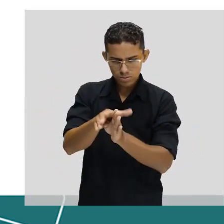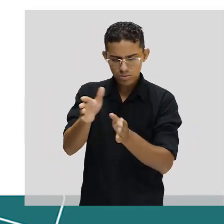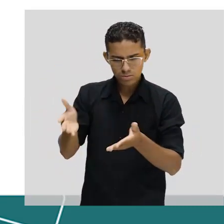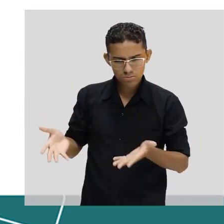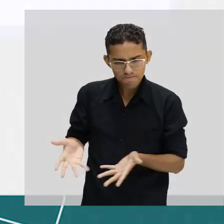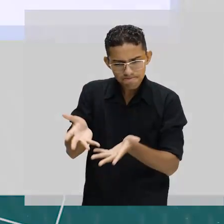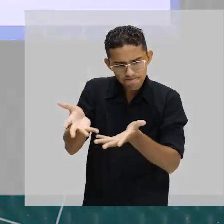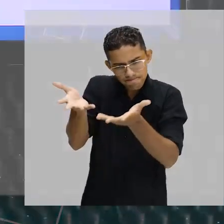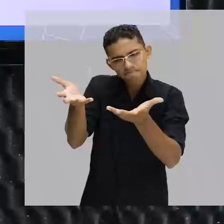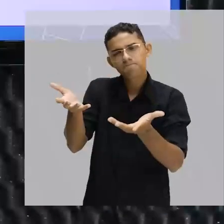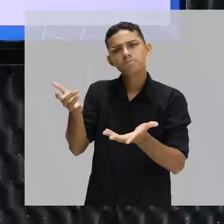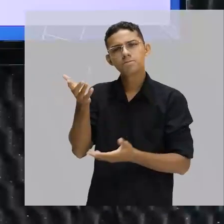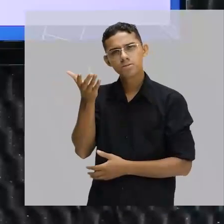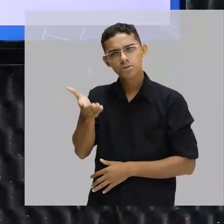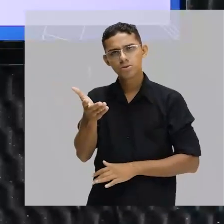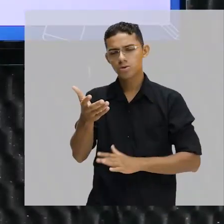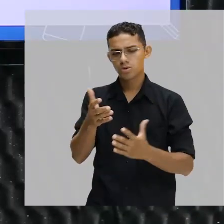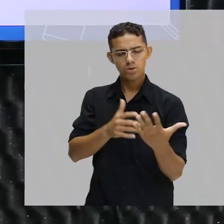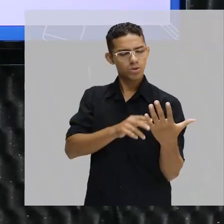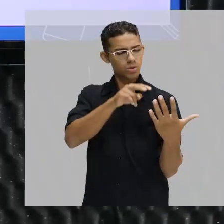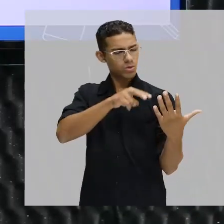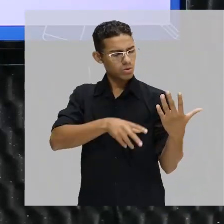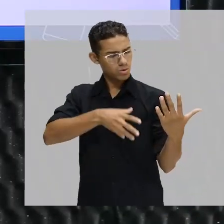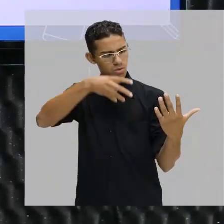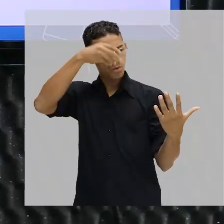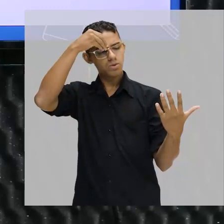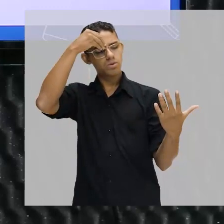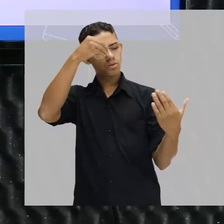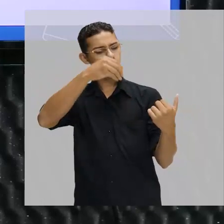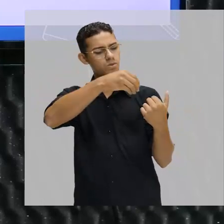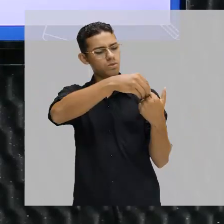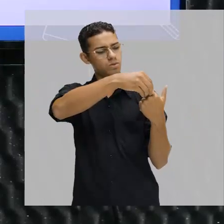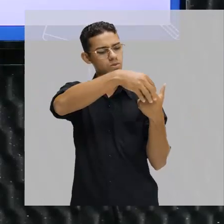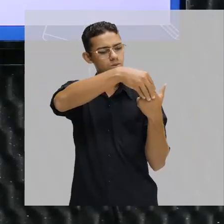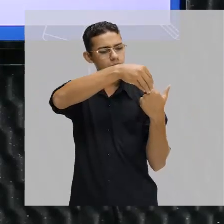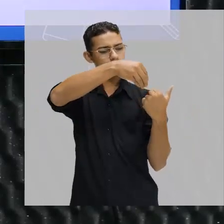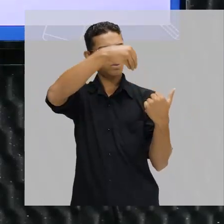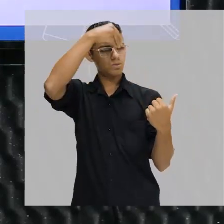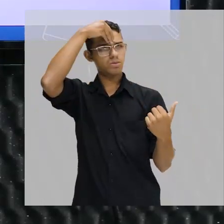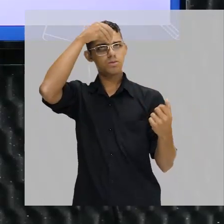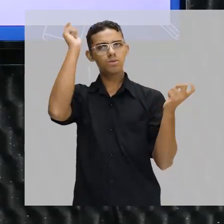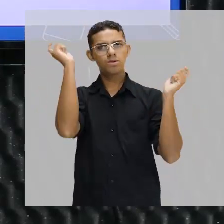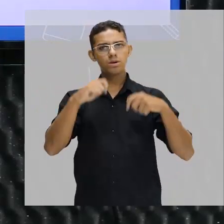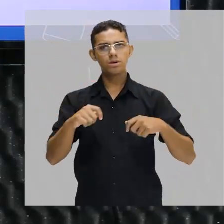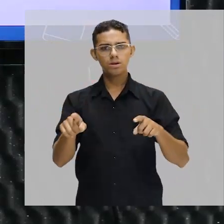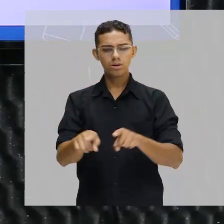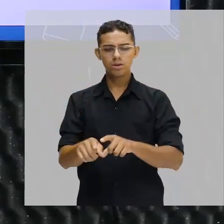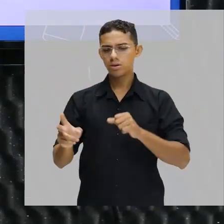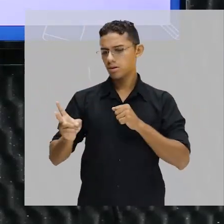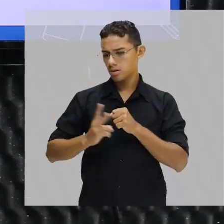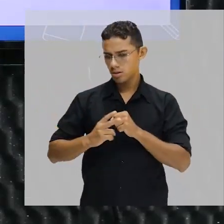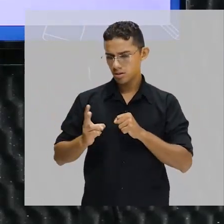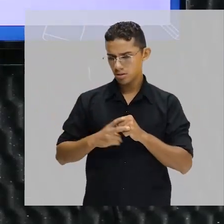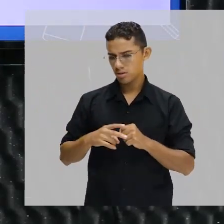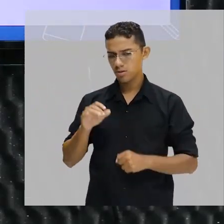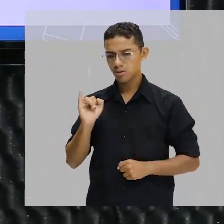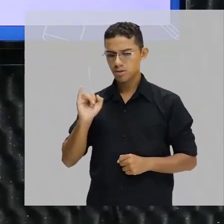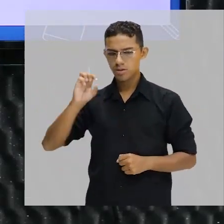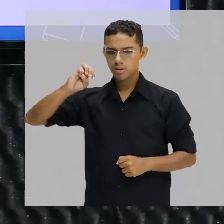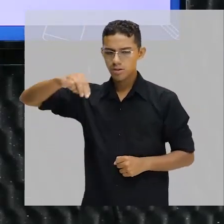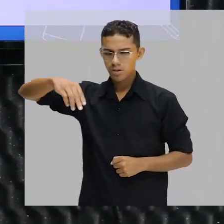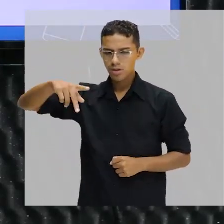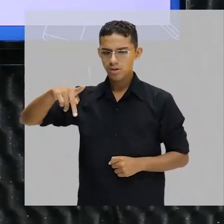persuadir o interlocutor, no caso o receptor. Por isso apresenta, na maioria dos casos, verbos no